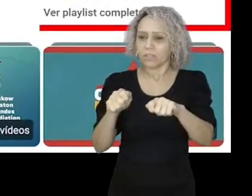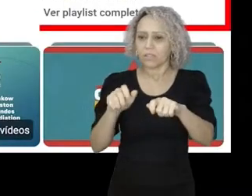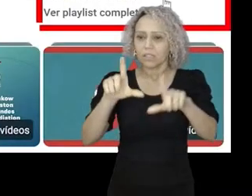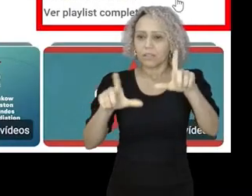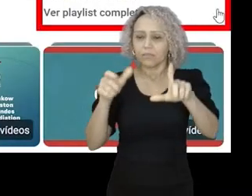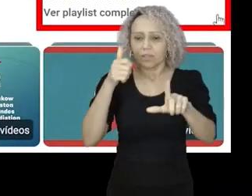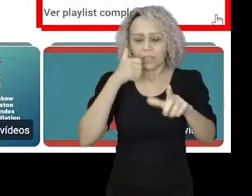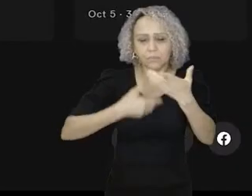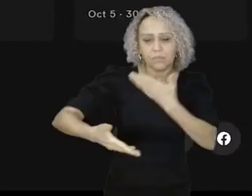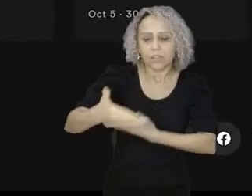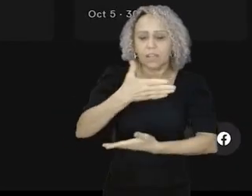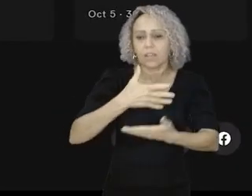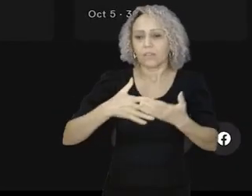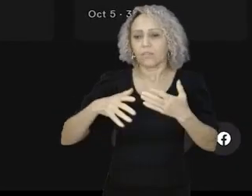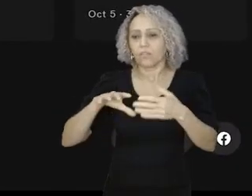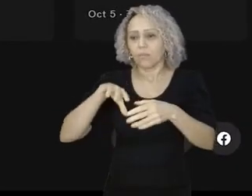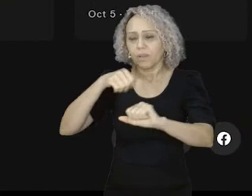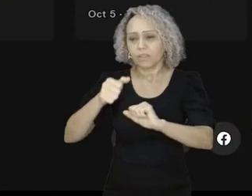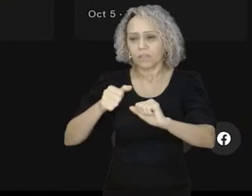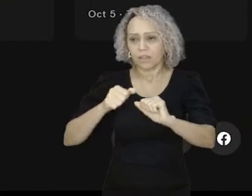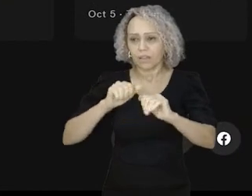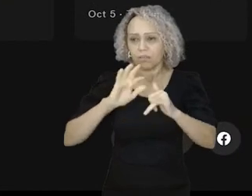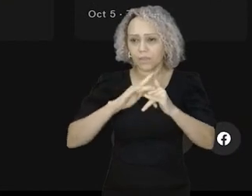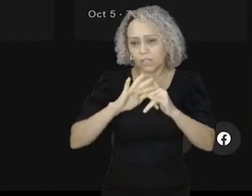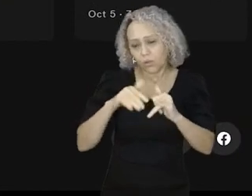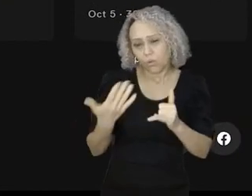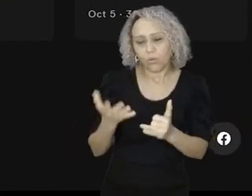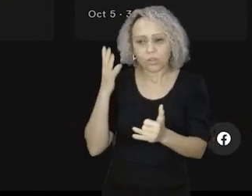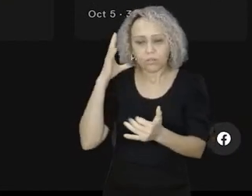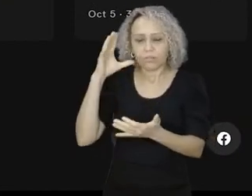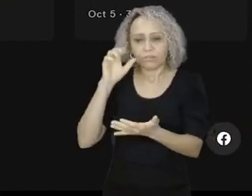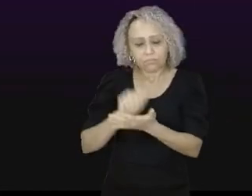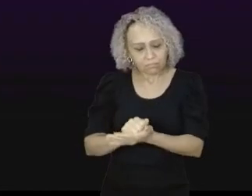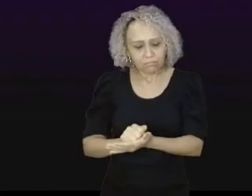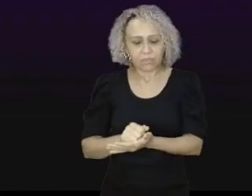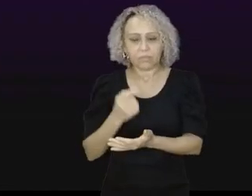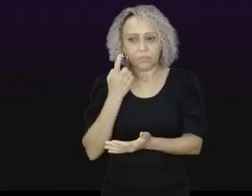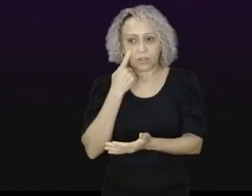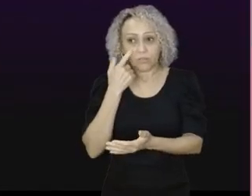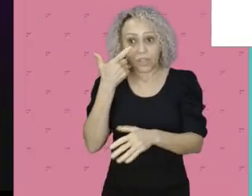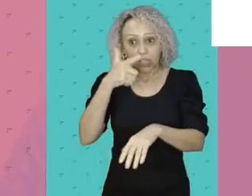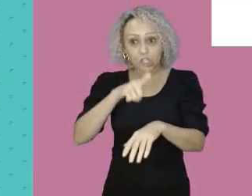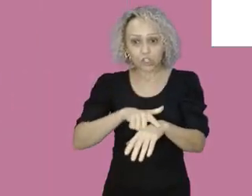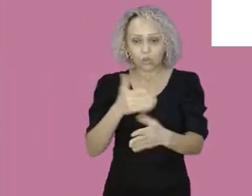no canal da TV PT no YouTube ou em formato de podcast no Spotify.